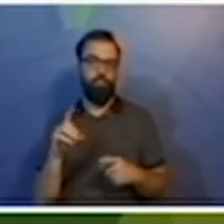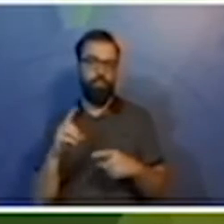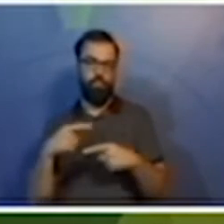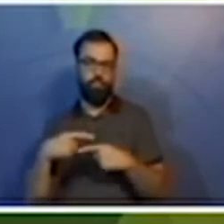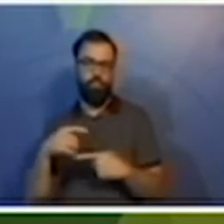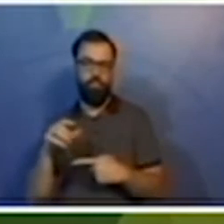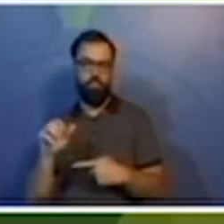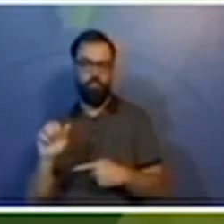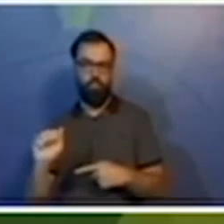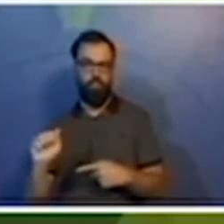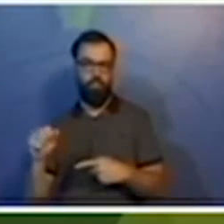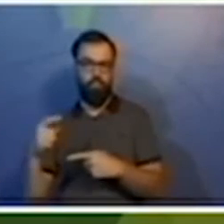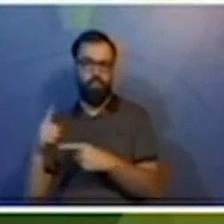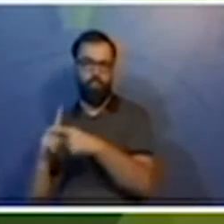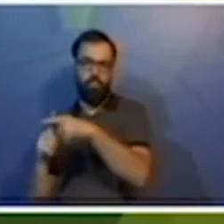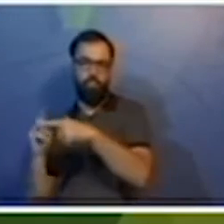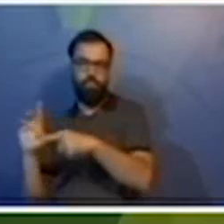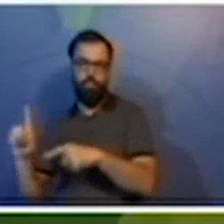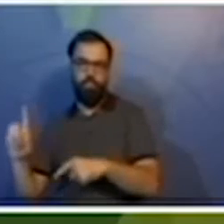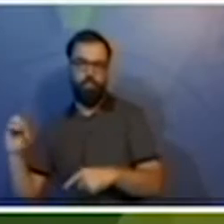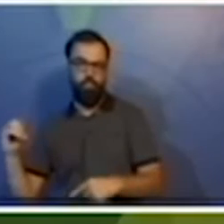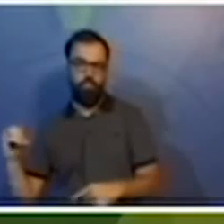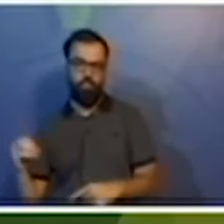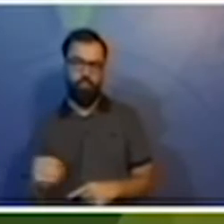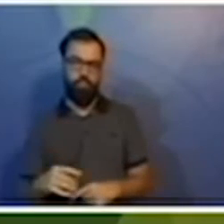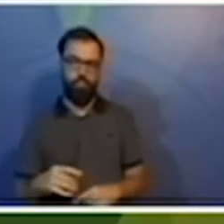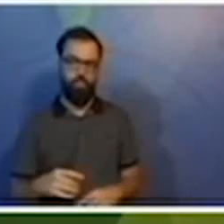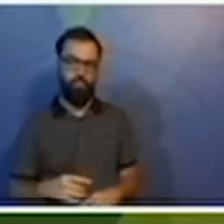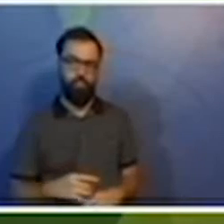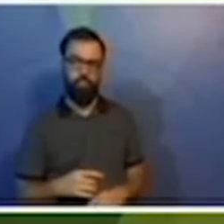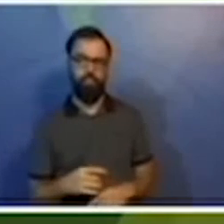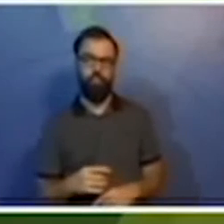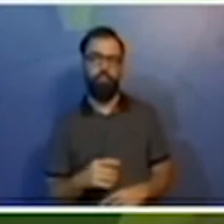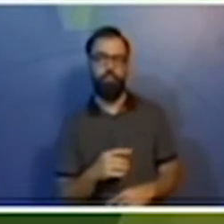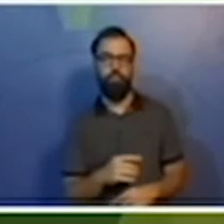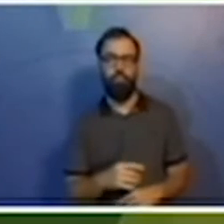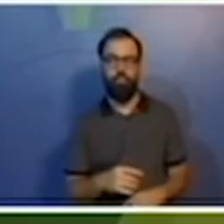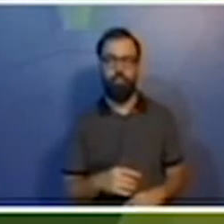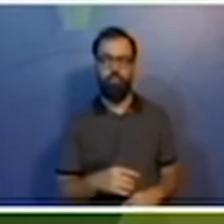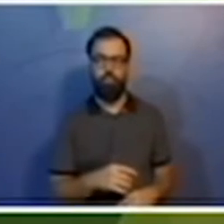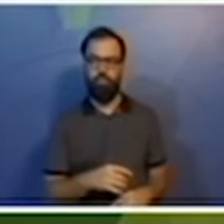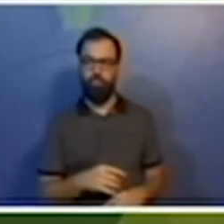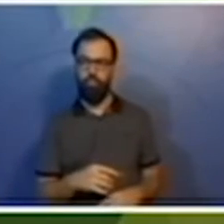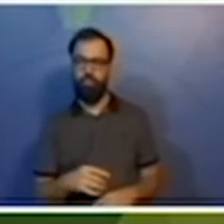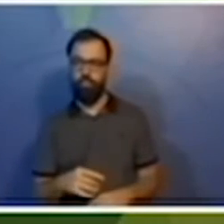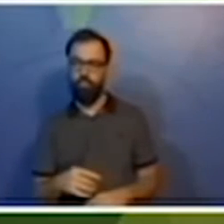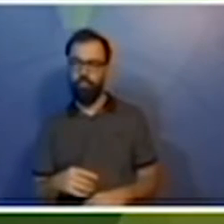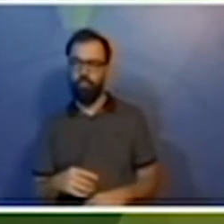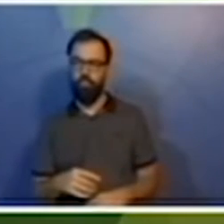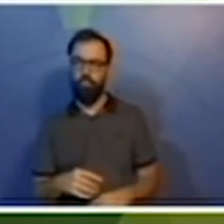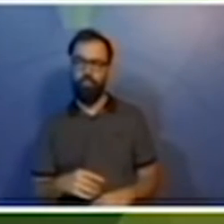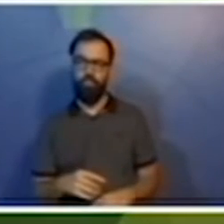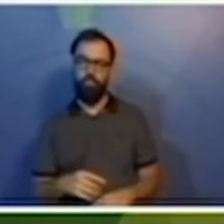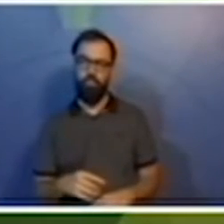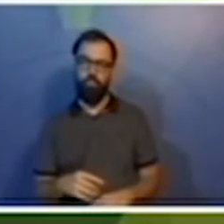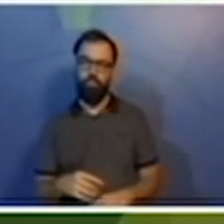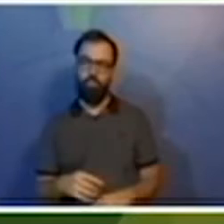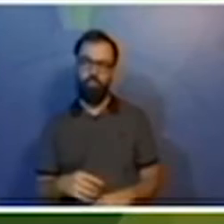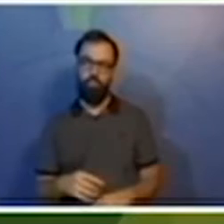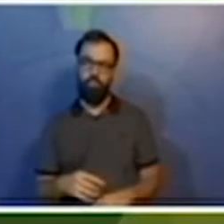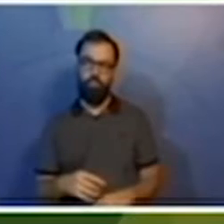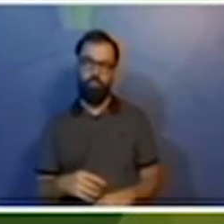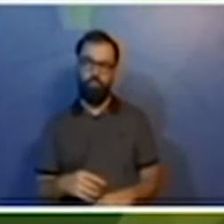graus. A medida do ângulo D, sabendo que A e D são